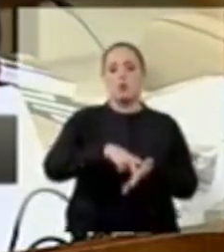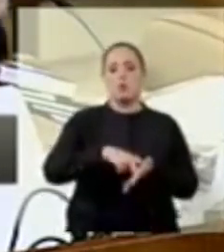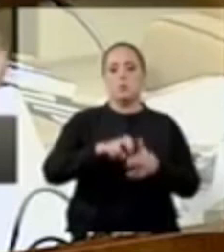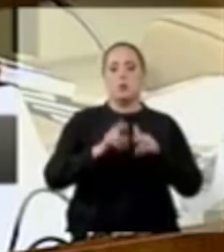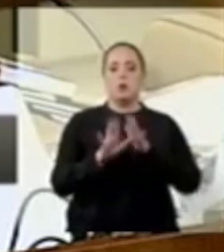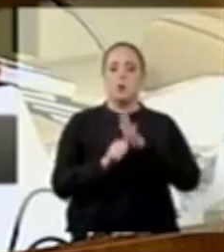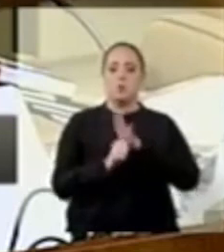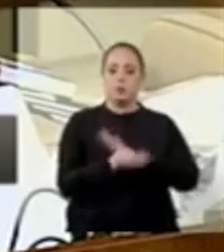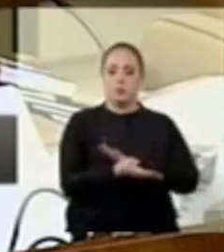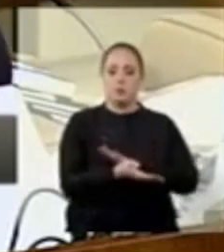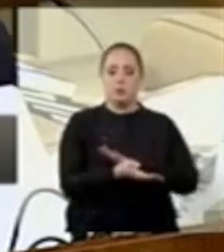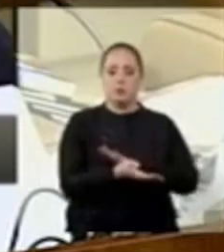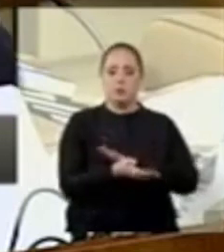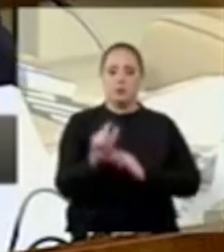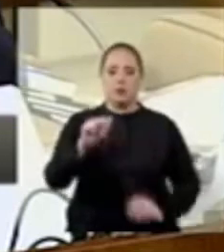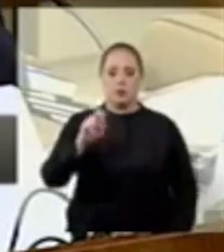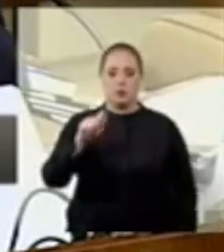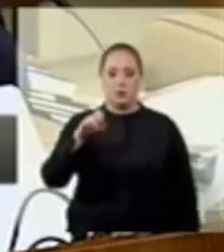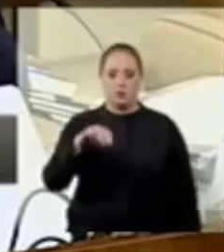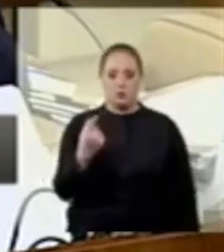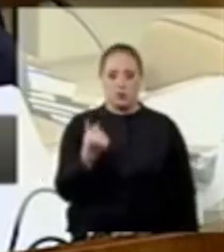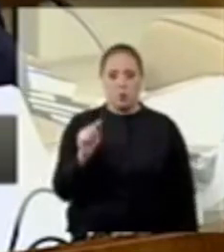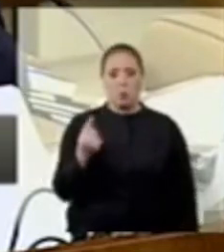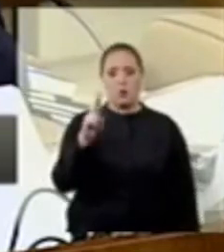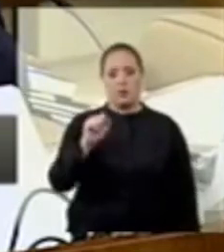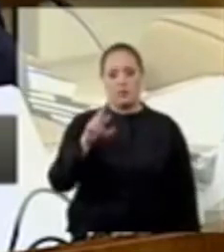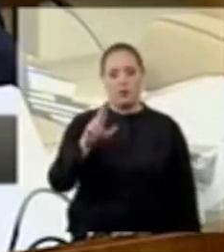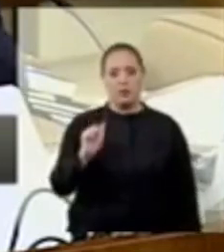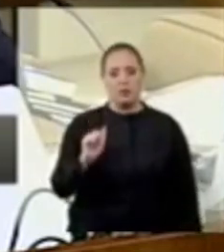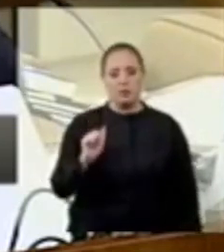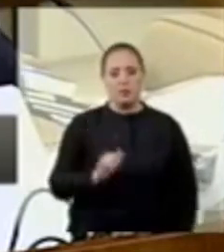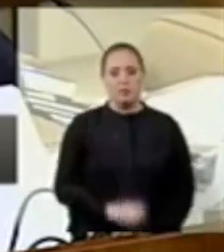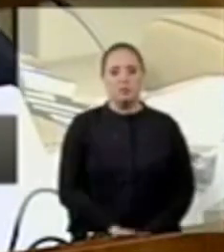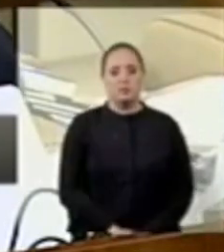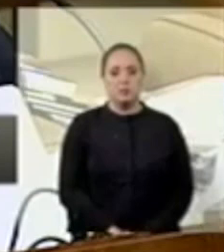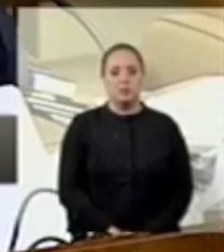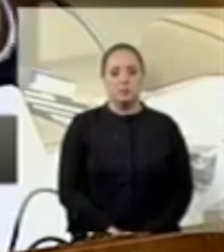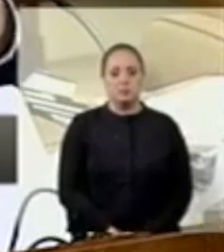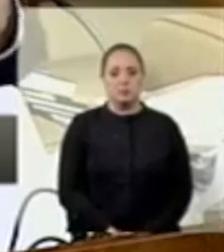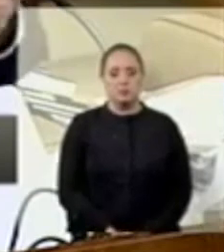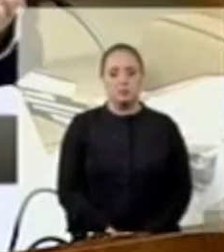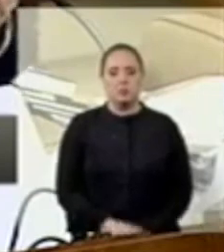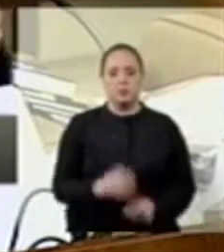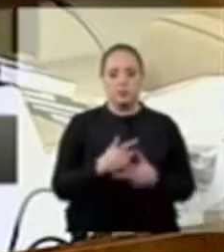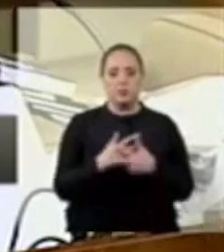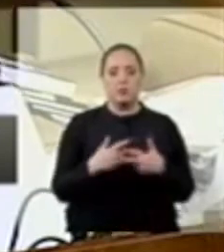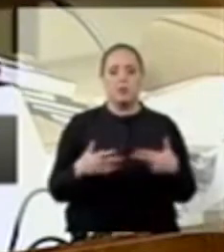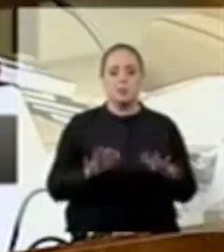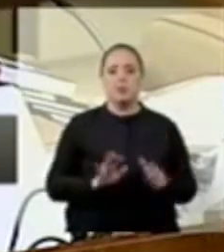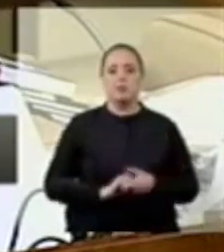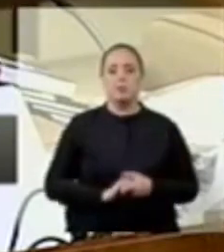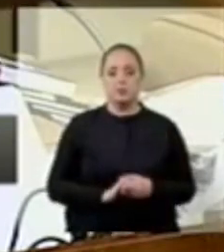e por lavagem em uma única vaga onde as coisas andam